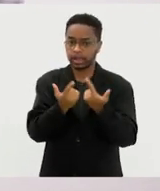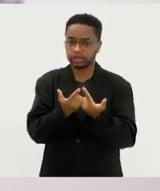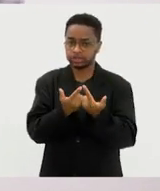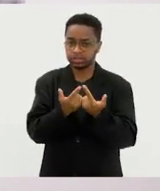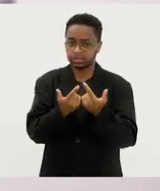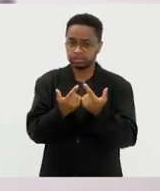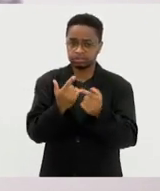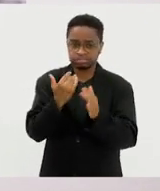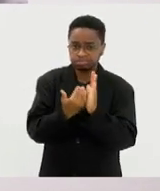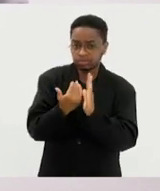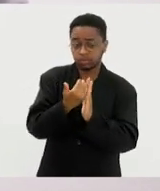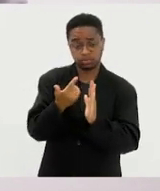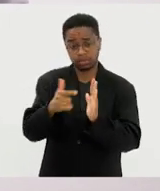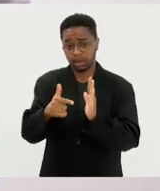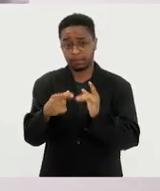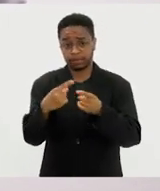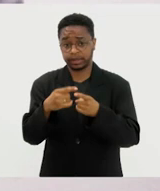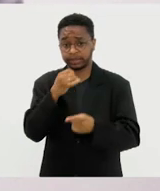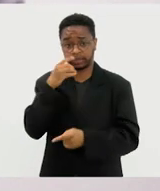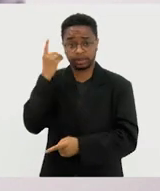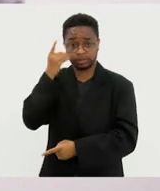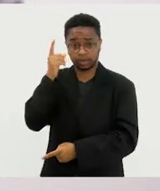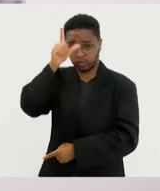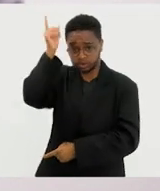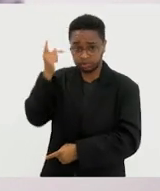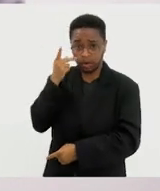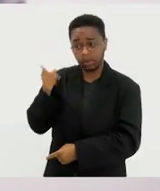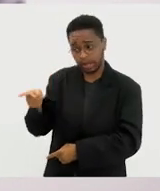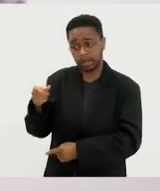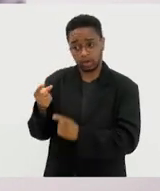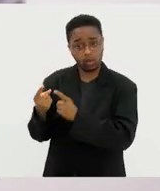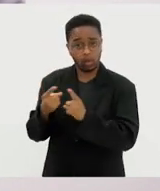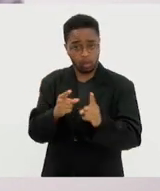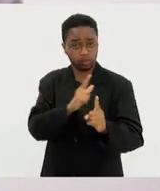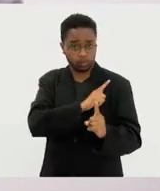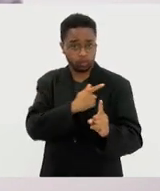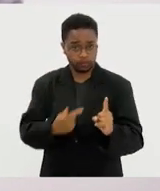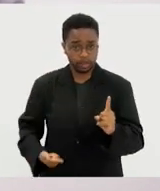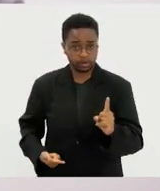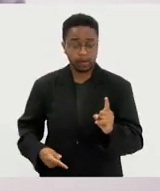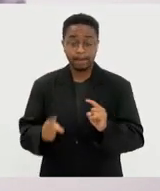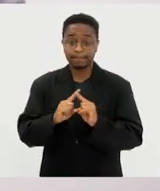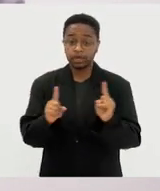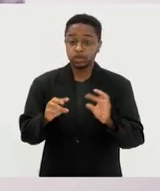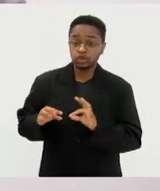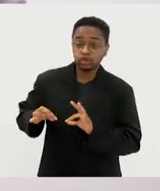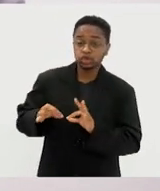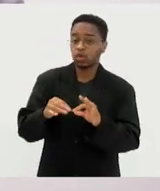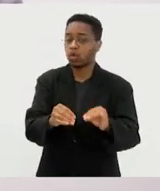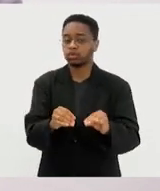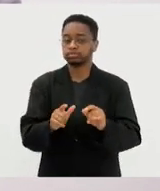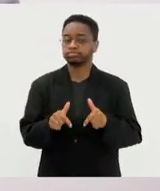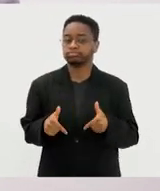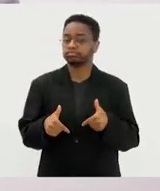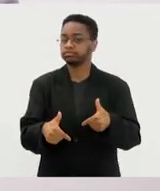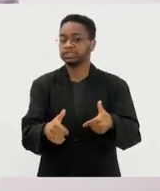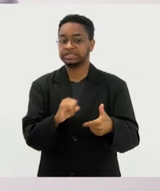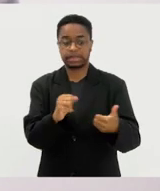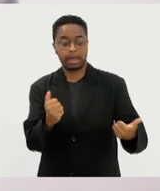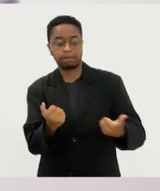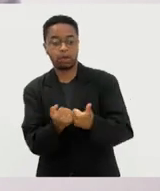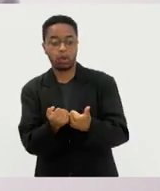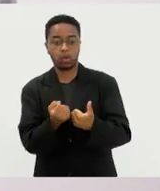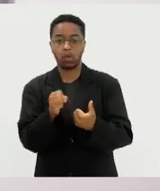inclusive da oposição. O deputado Luiz Paulo é um deputado de oposição. Então, assim, todos nós aqui, independente de governo e de oposição, nós